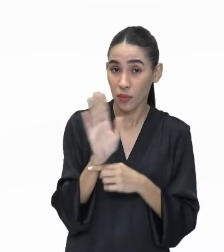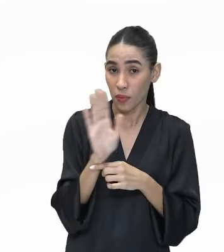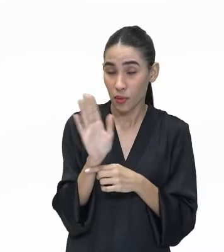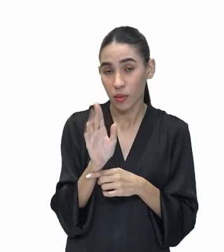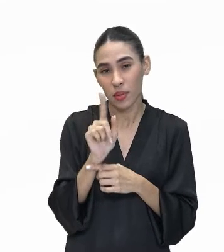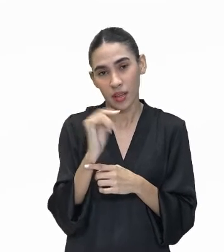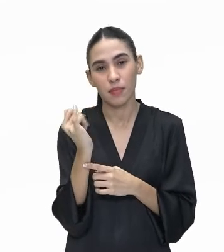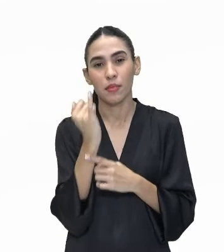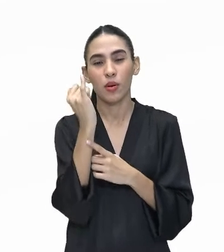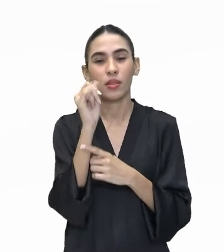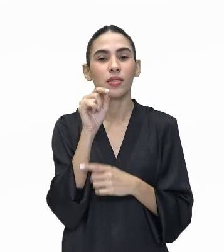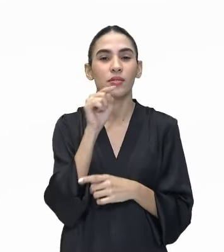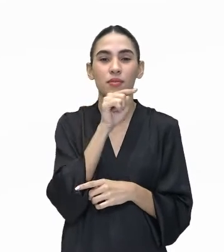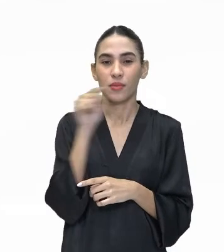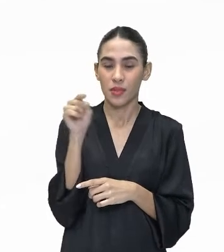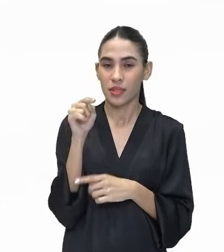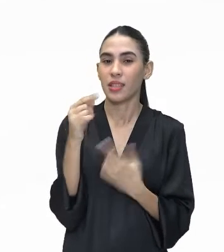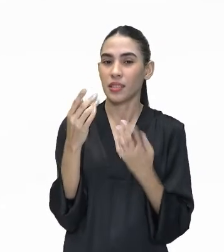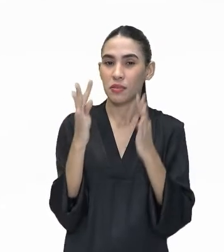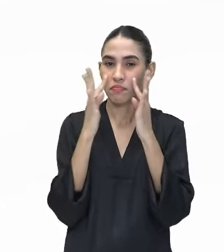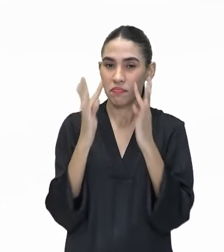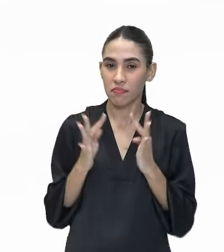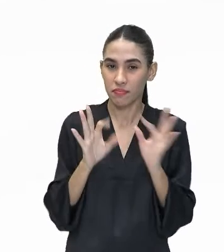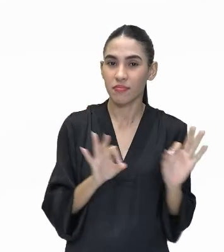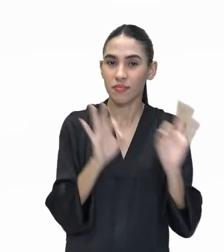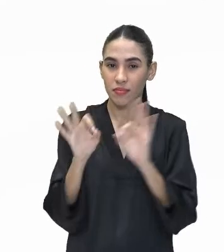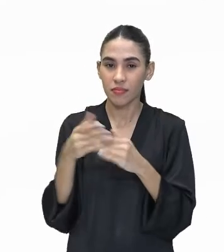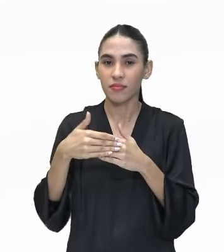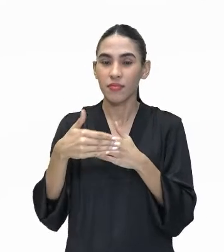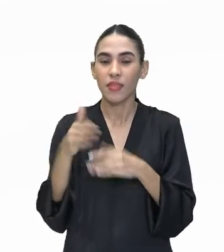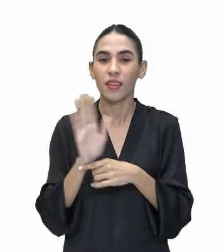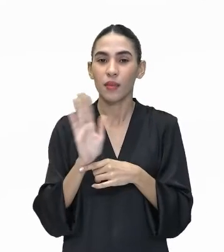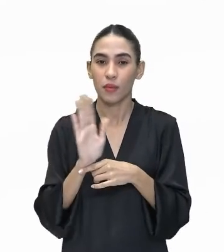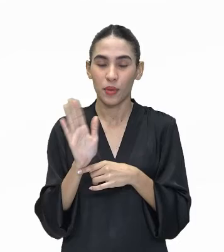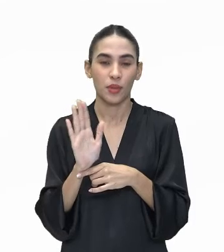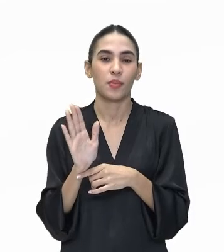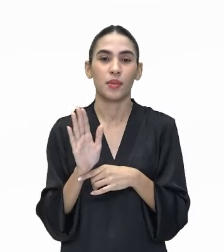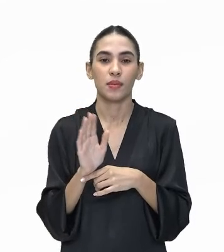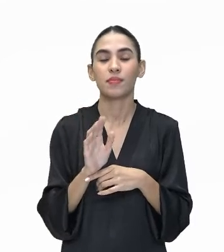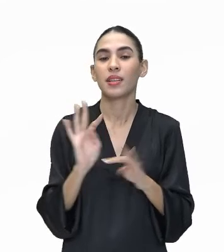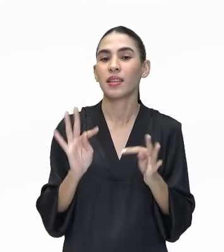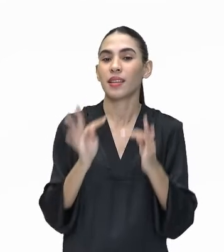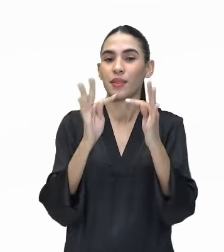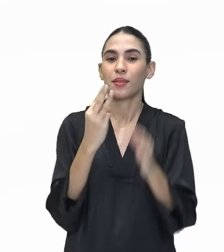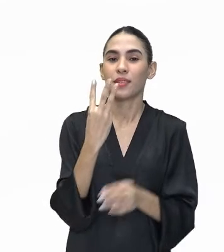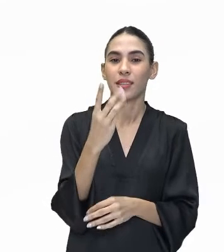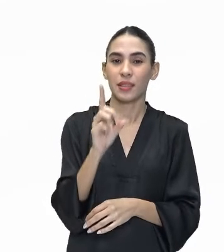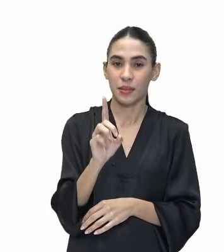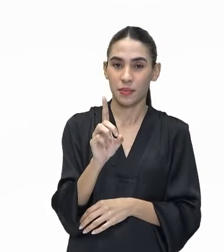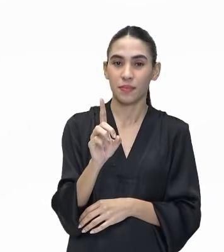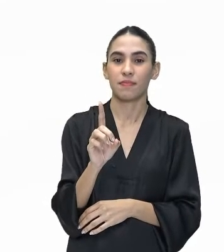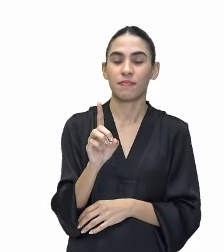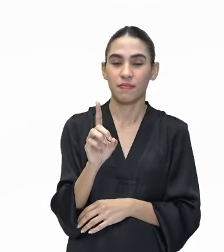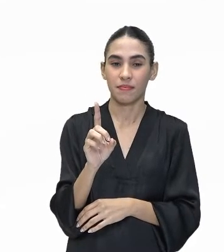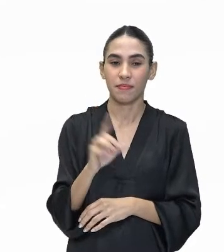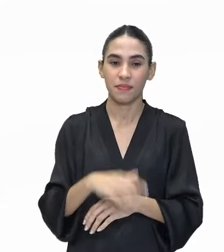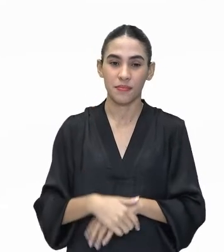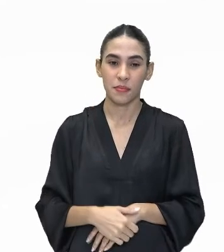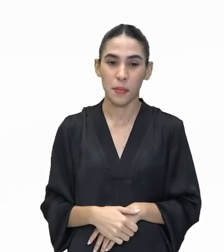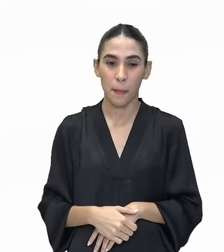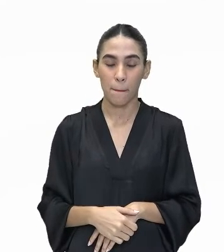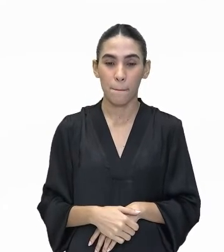que vocês assistam esse filme de tecnologia em